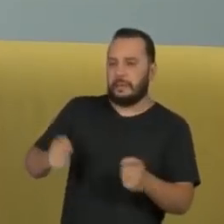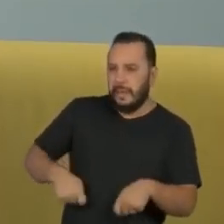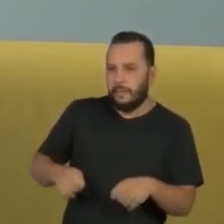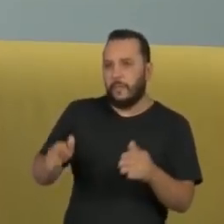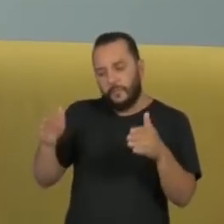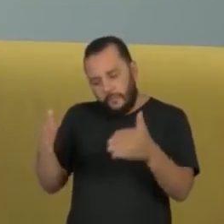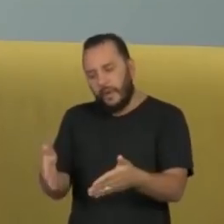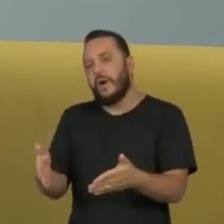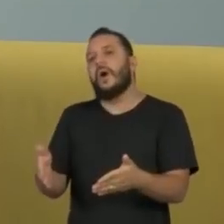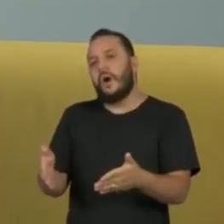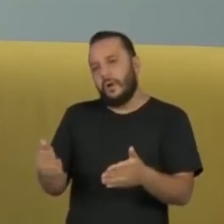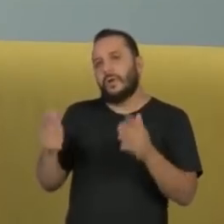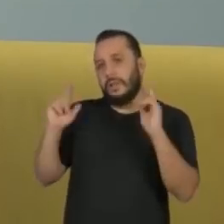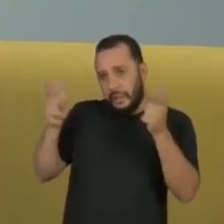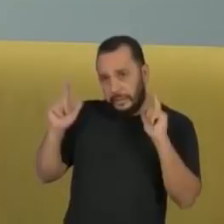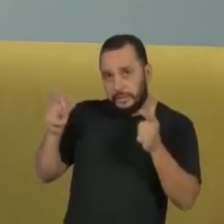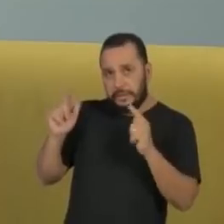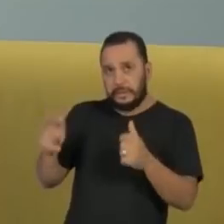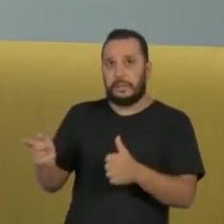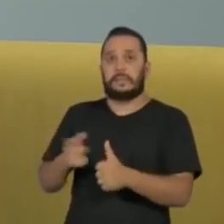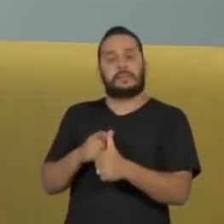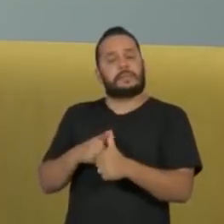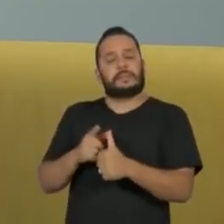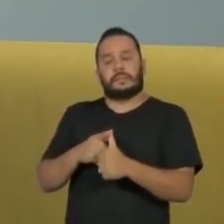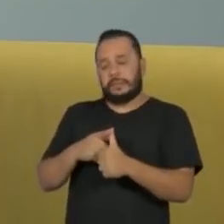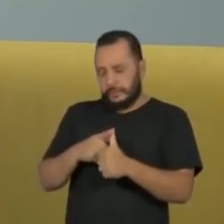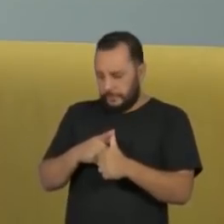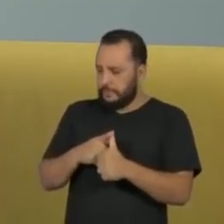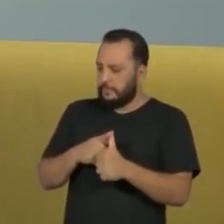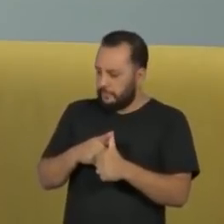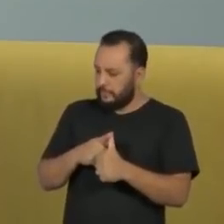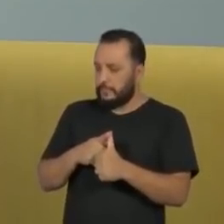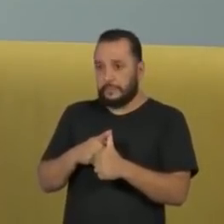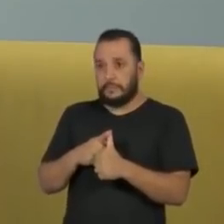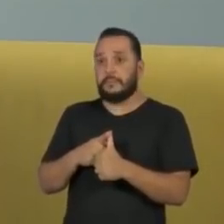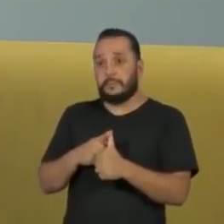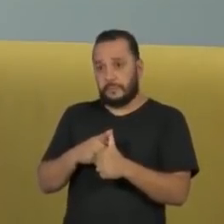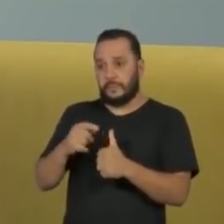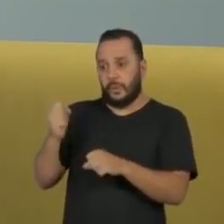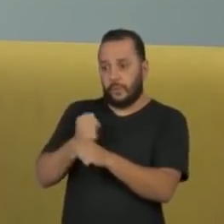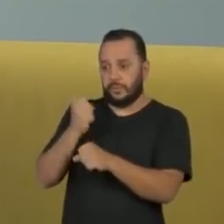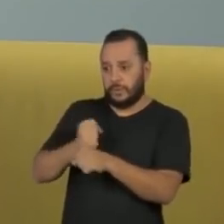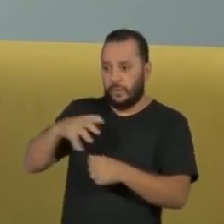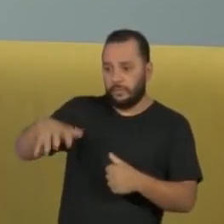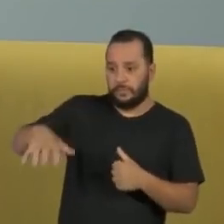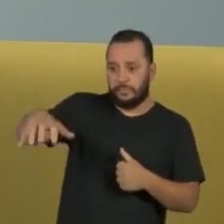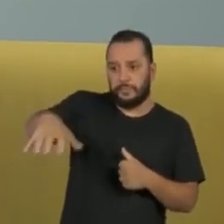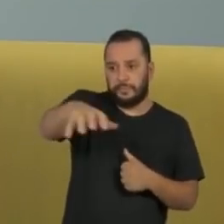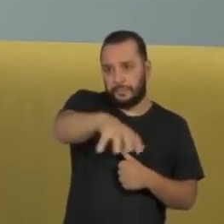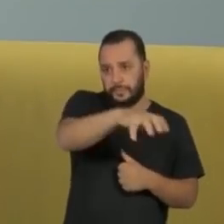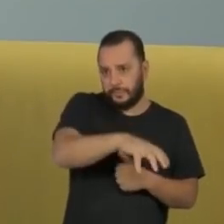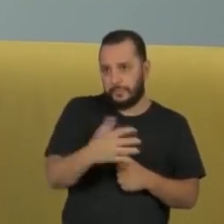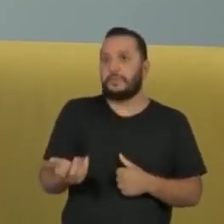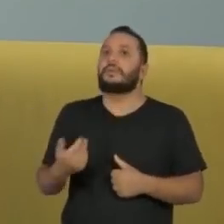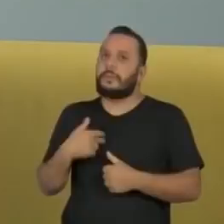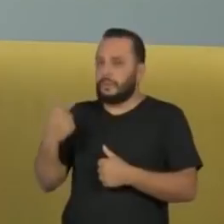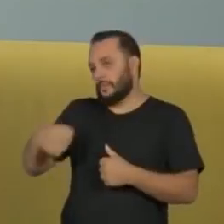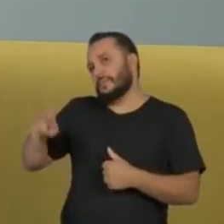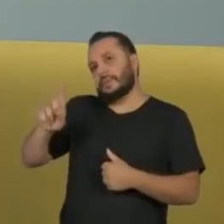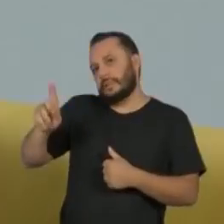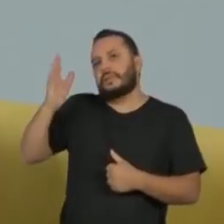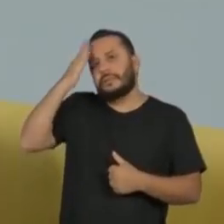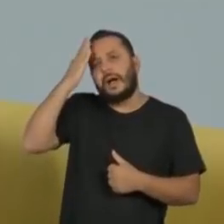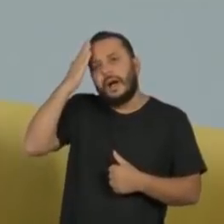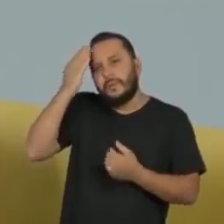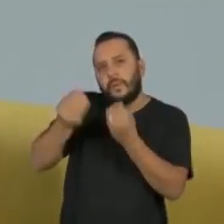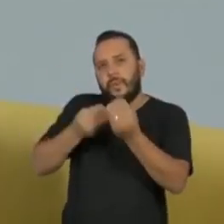dedicar ao nosso lazer, né? Depois nós temos infraestrutura, não precisa falar, quem vive em São